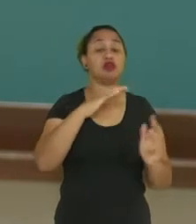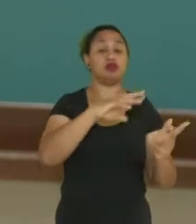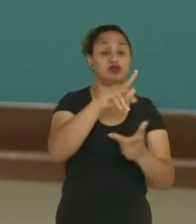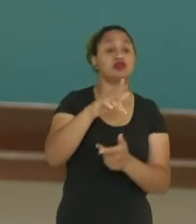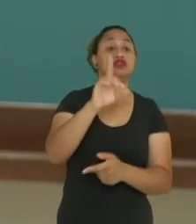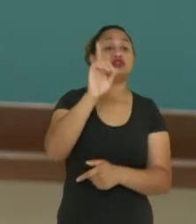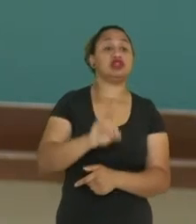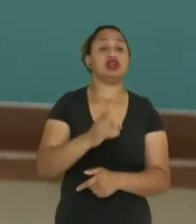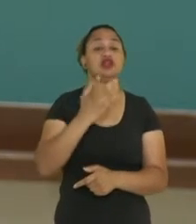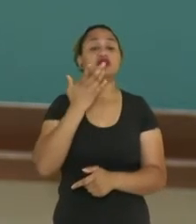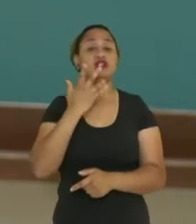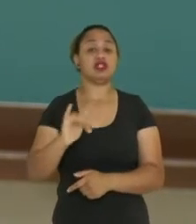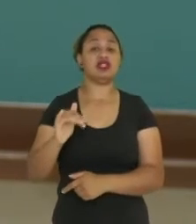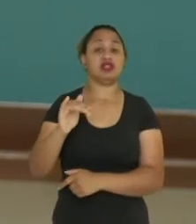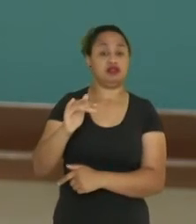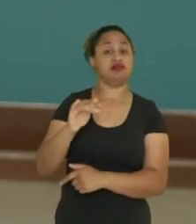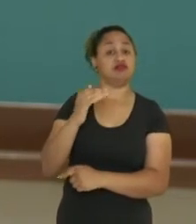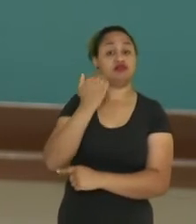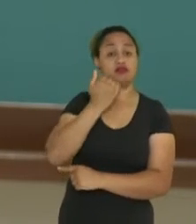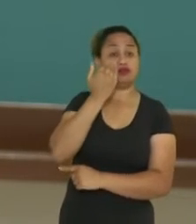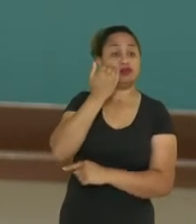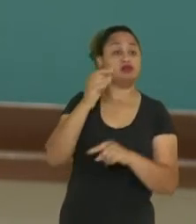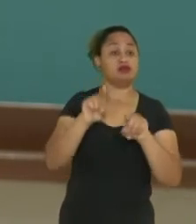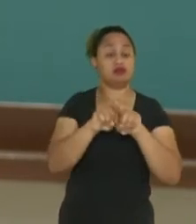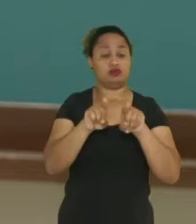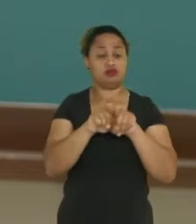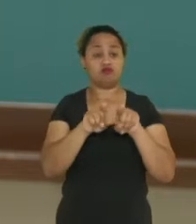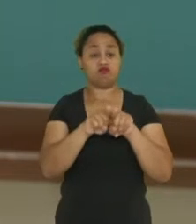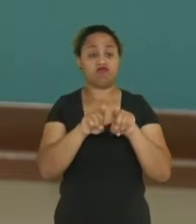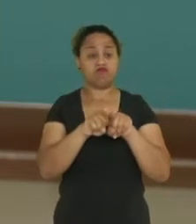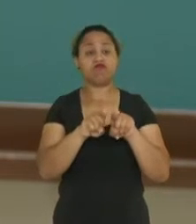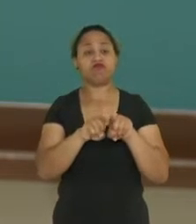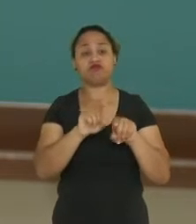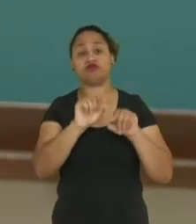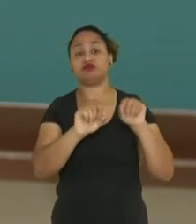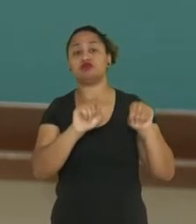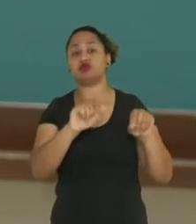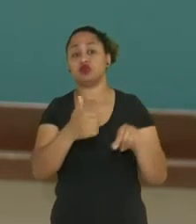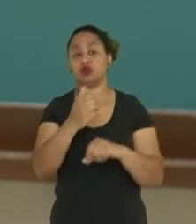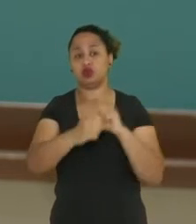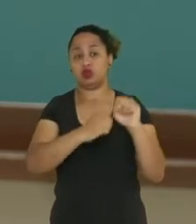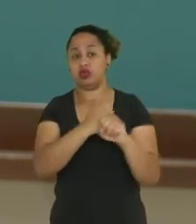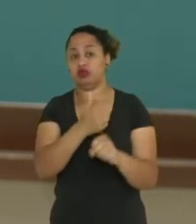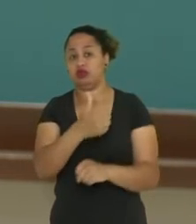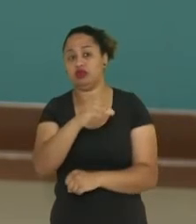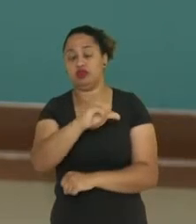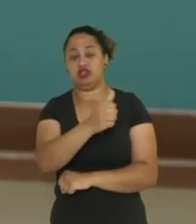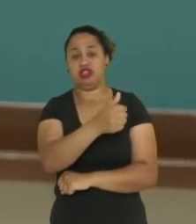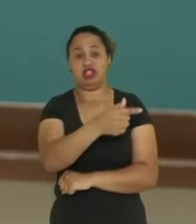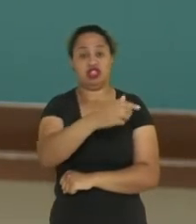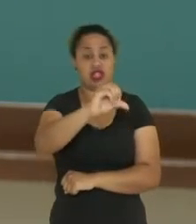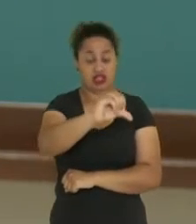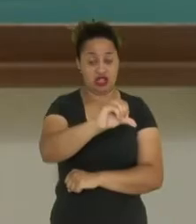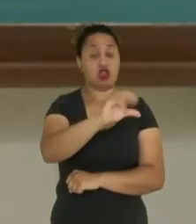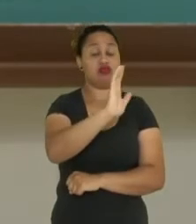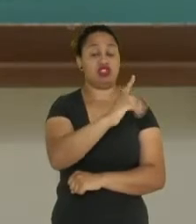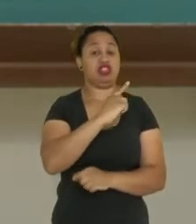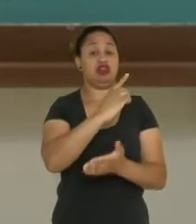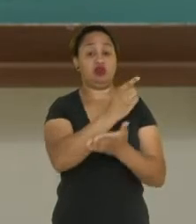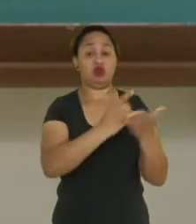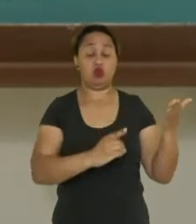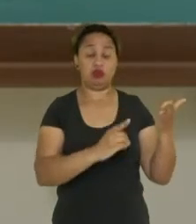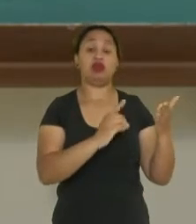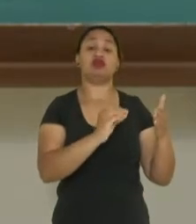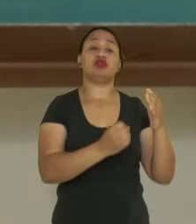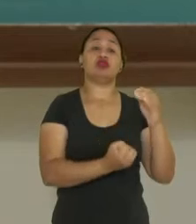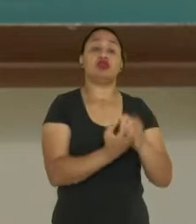mencionei anteriormente se confirma aqui. Houve, em 1979, a